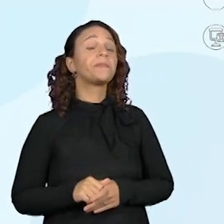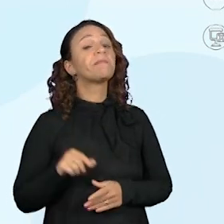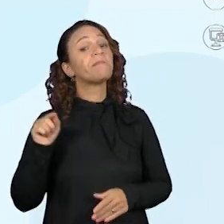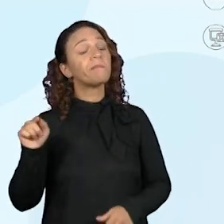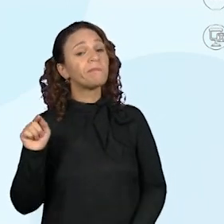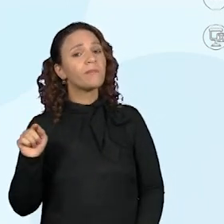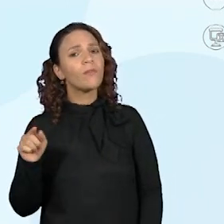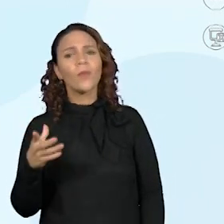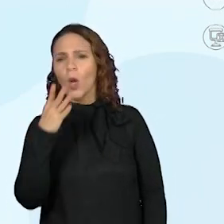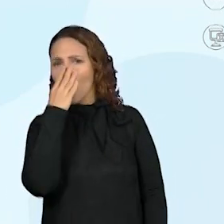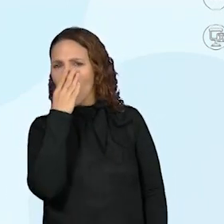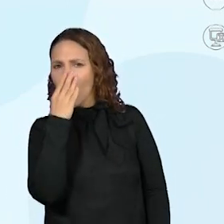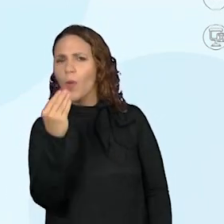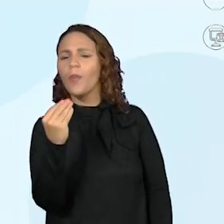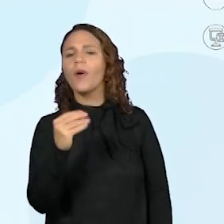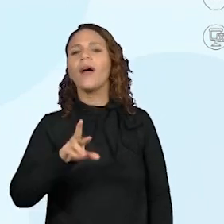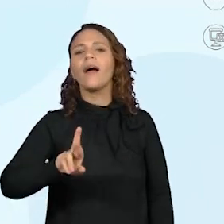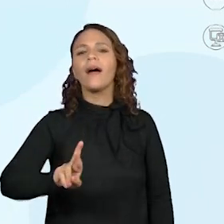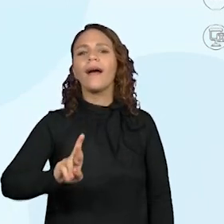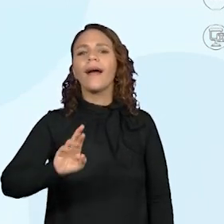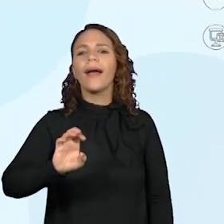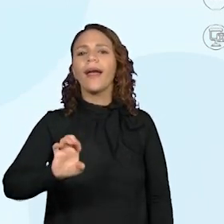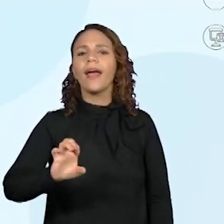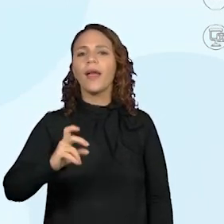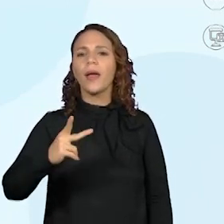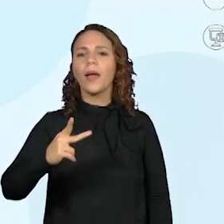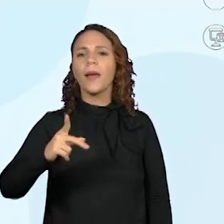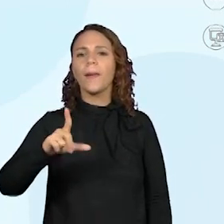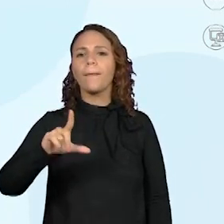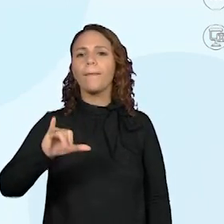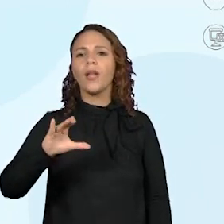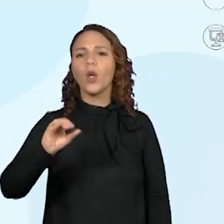replicou. O que é replicou? O lobo continua a discussão.